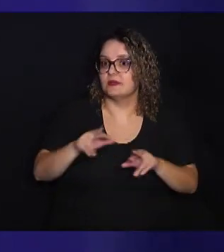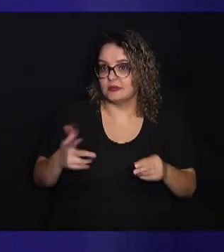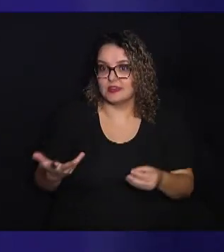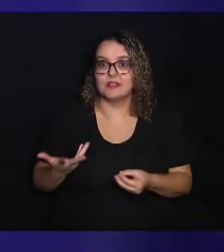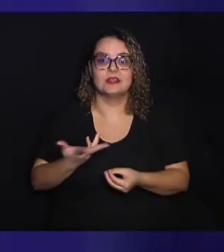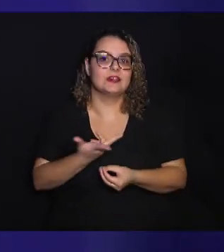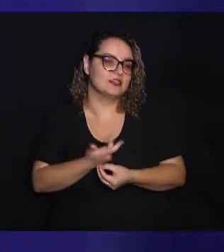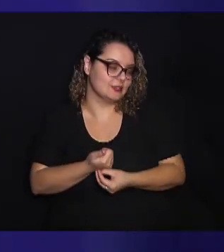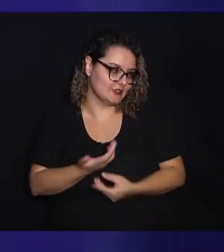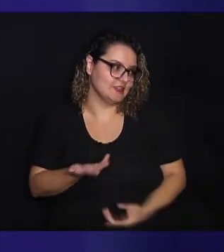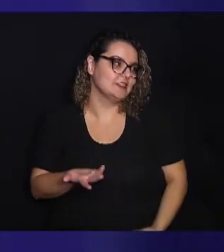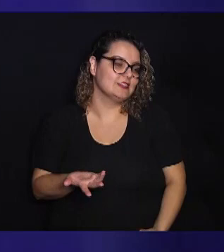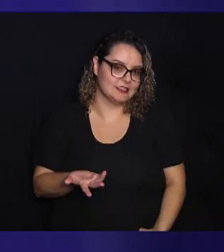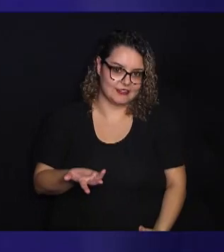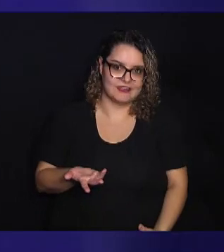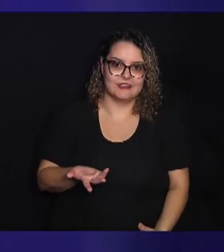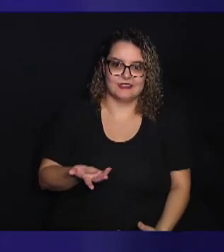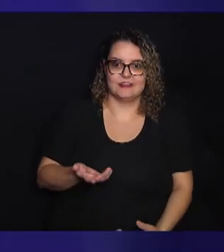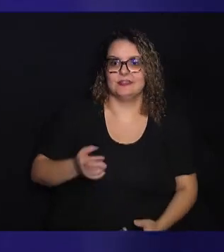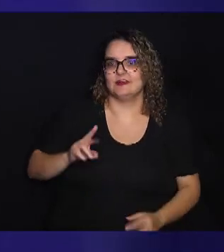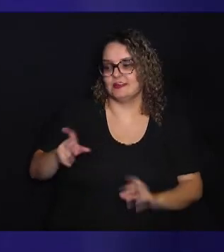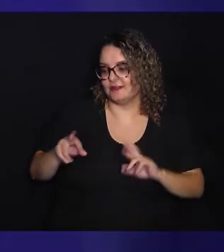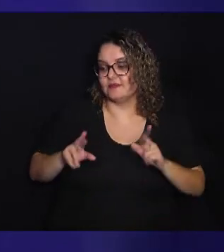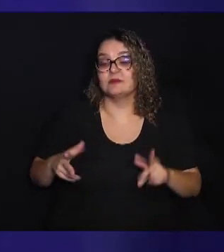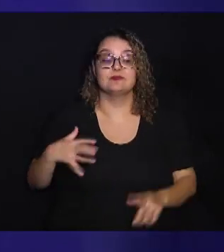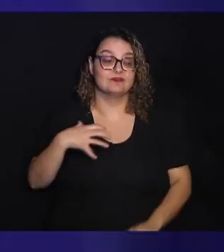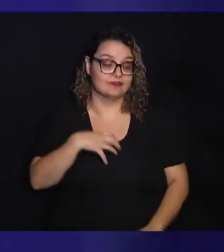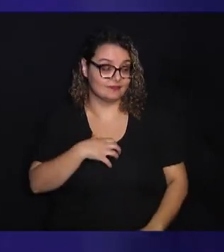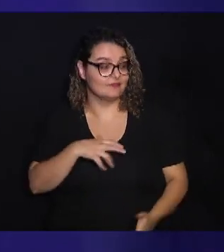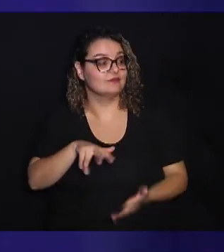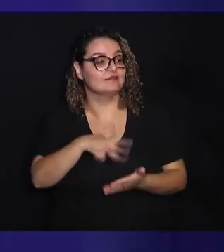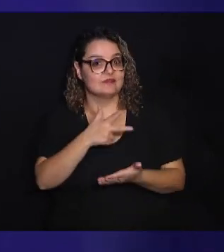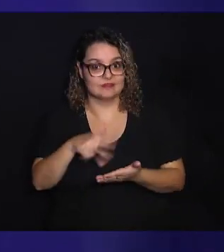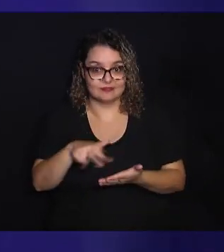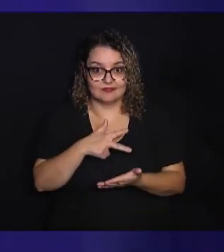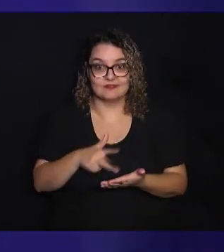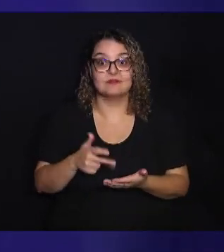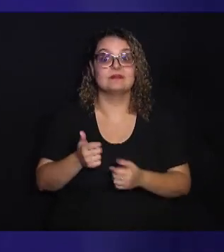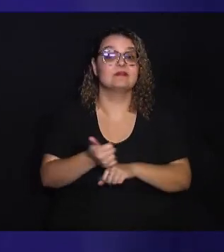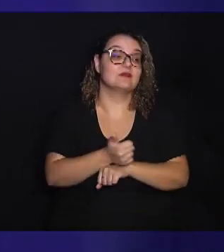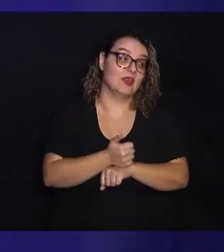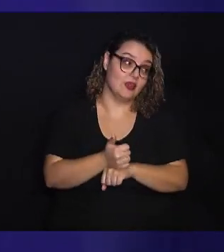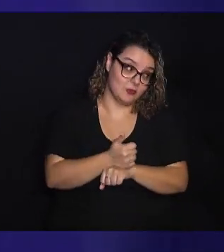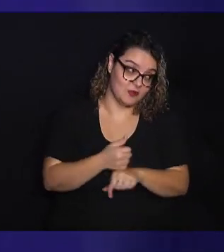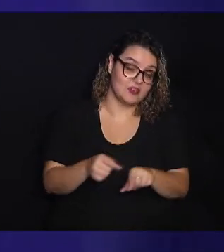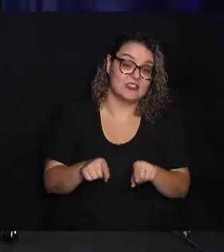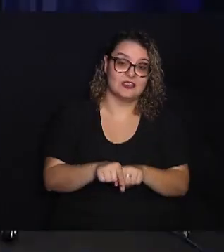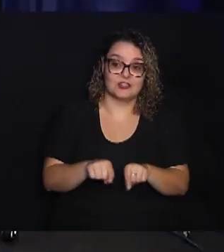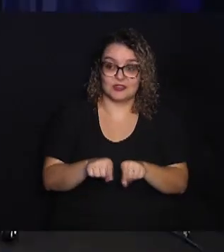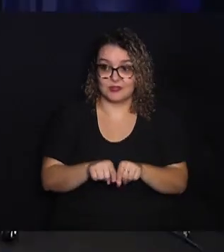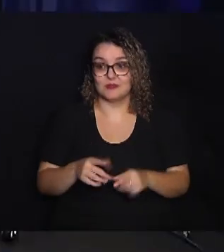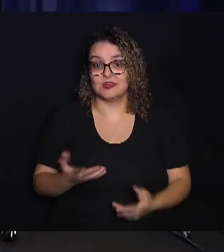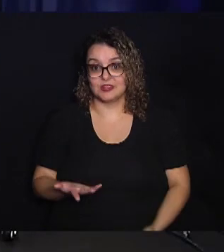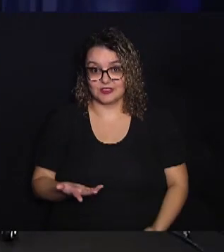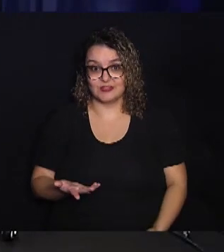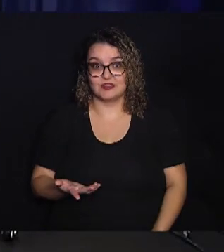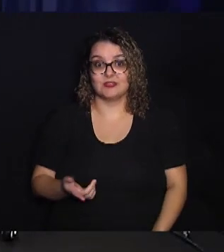aí em diferentes condições dançando e dançando profissionalmente, né? Com